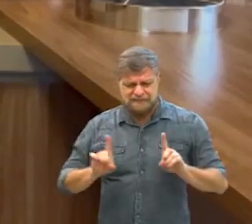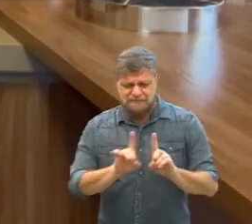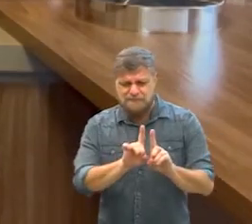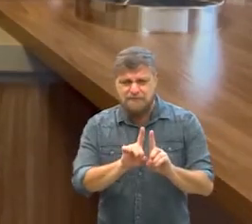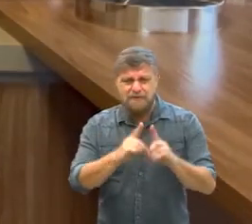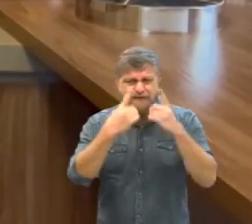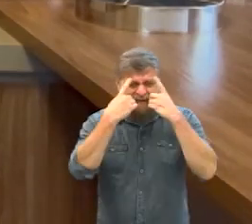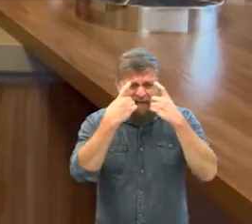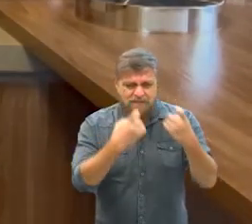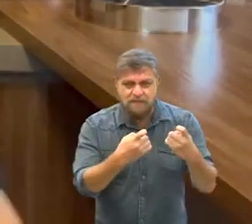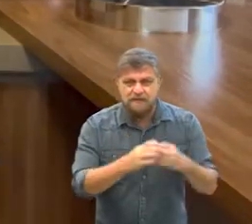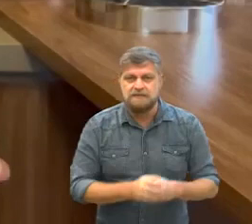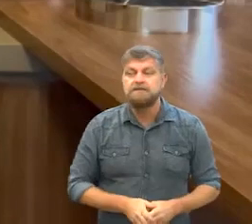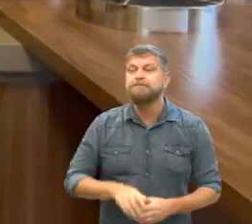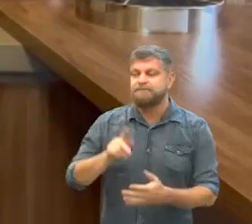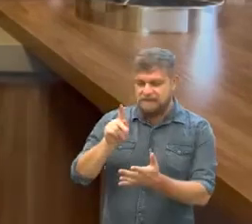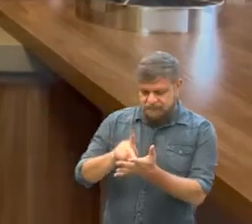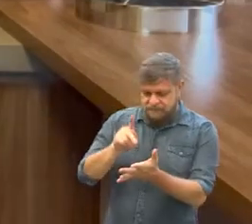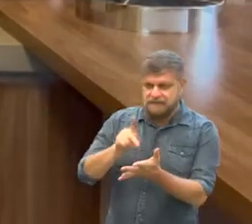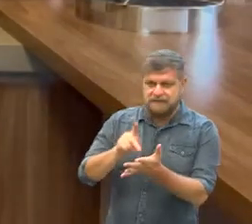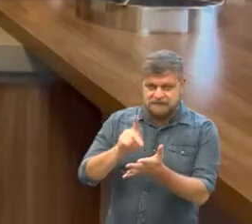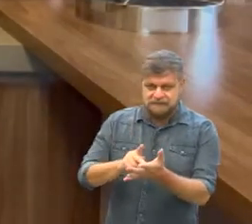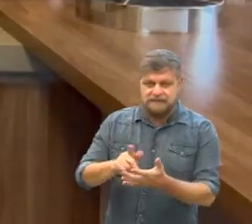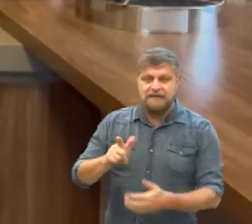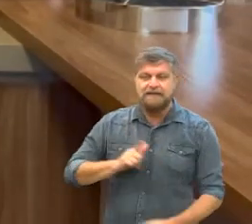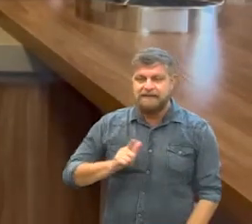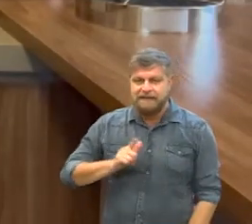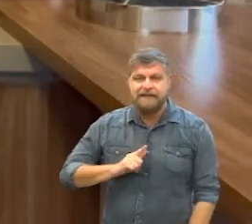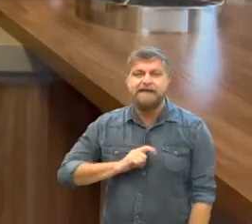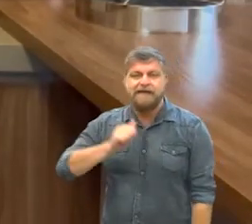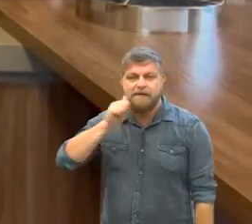relacionamento violento. Você vai falando, é verdade? É.